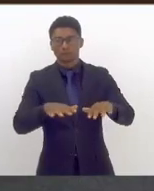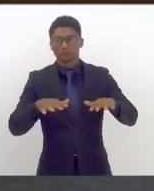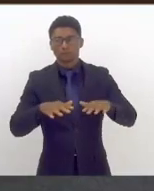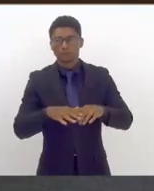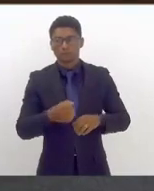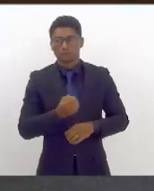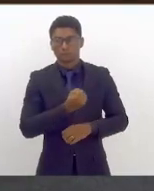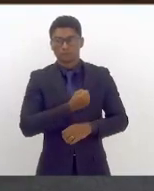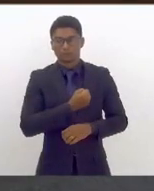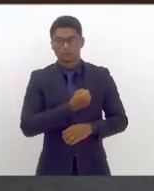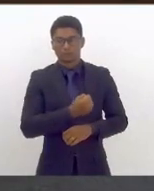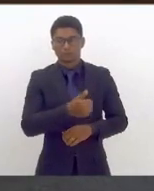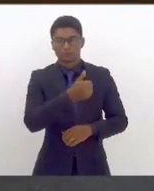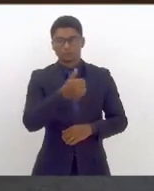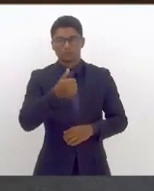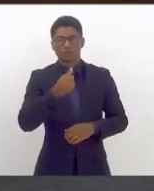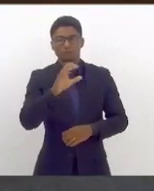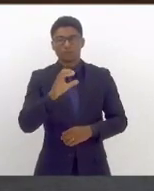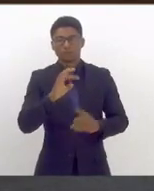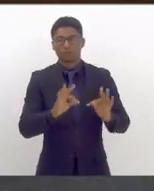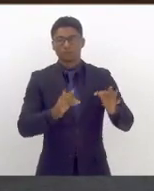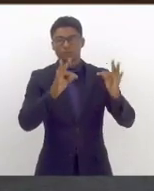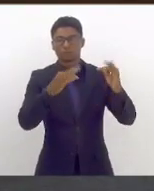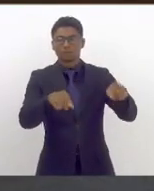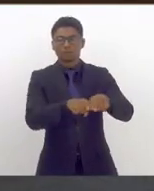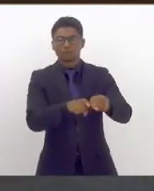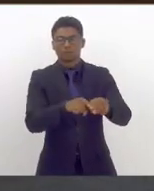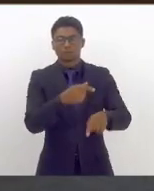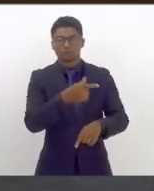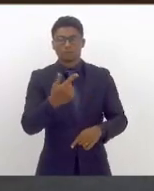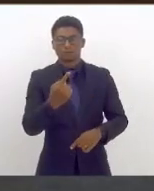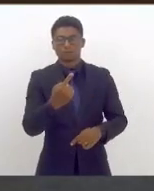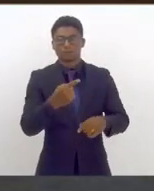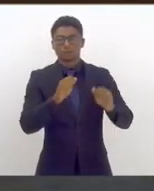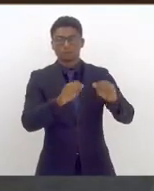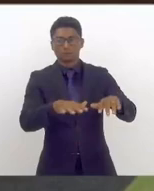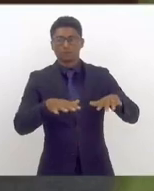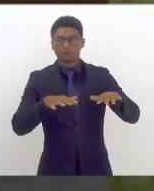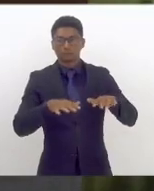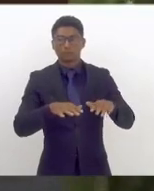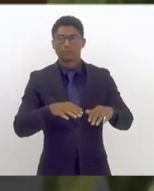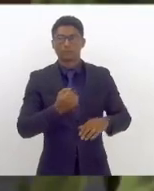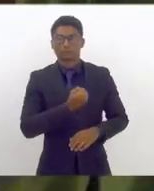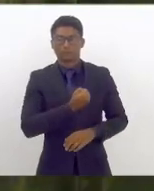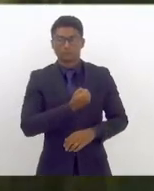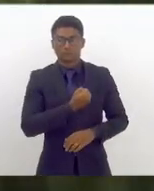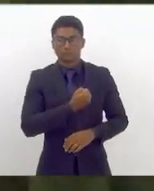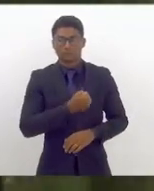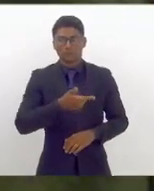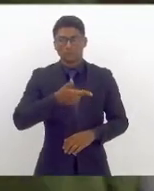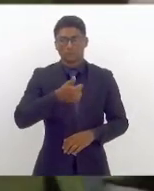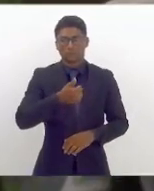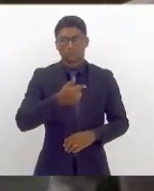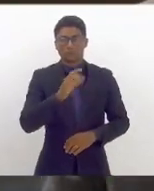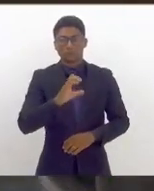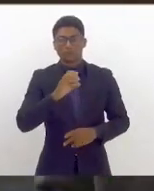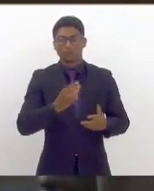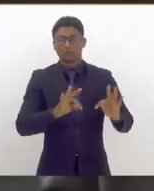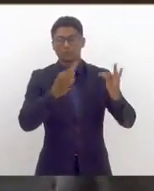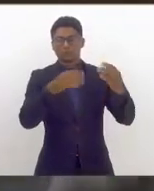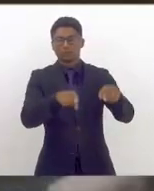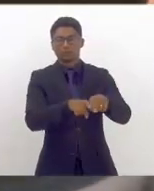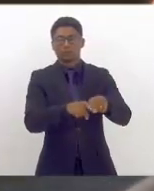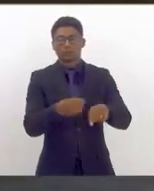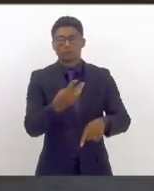minerais 11 da comissão de ciência e tecnologia e 71 de plenário favorável Sublime naglutinativas emendas 12 da comissão de ciência e tecnologia e